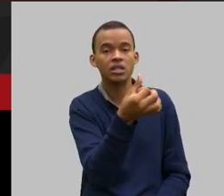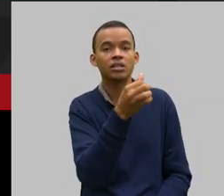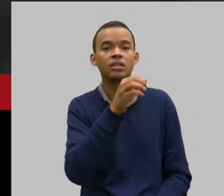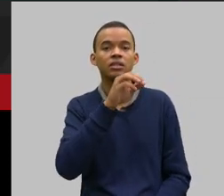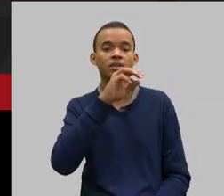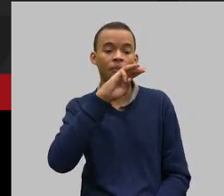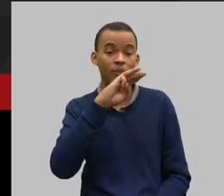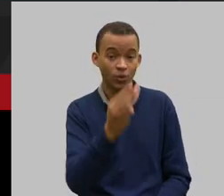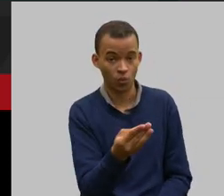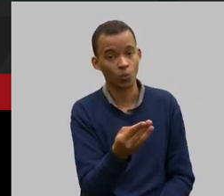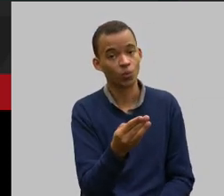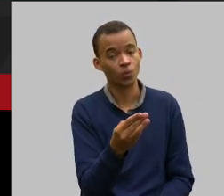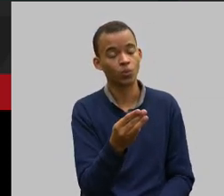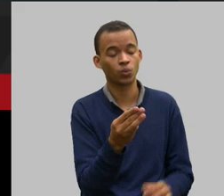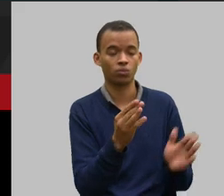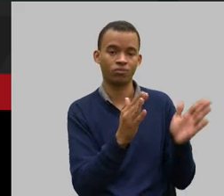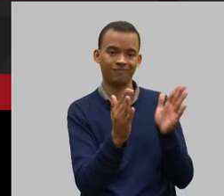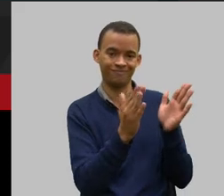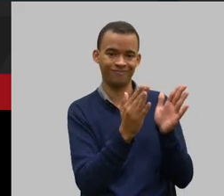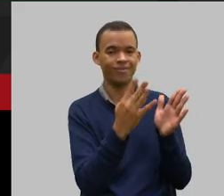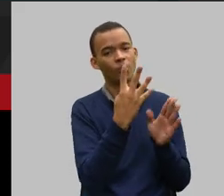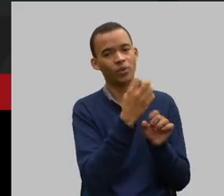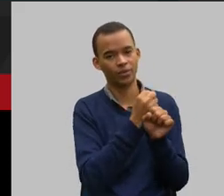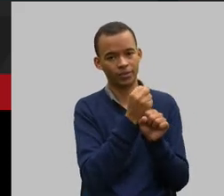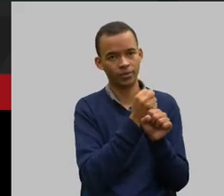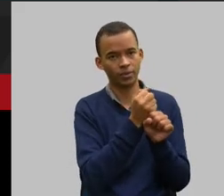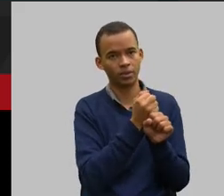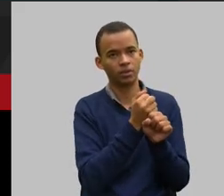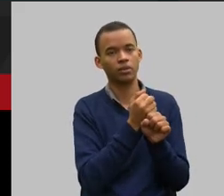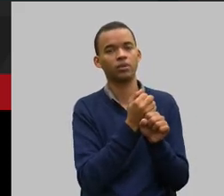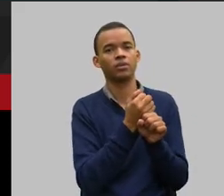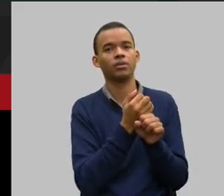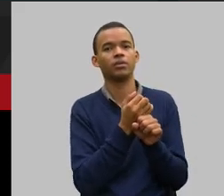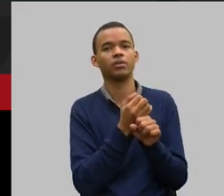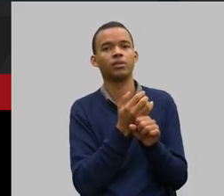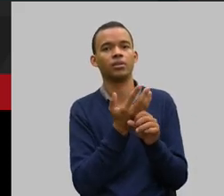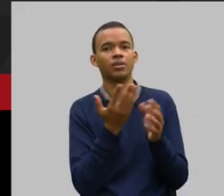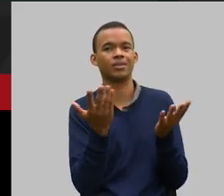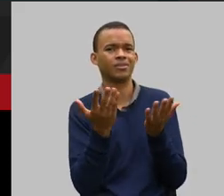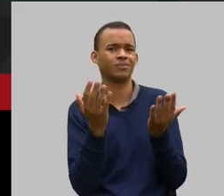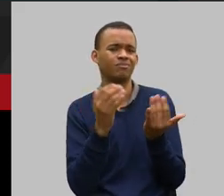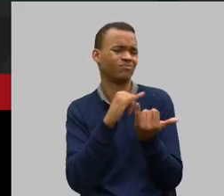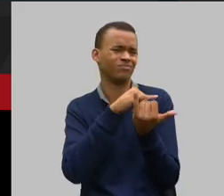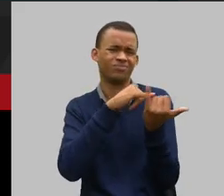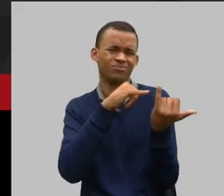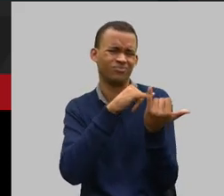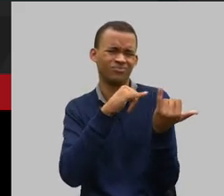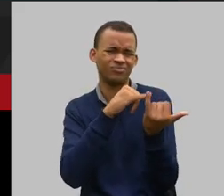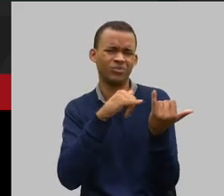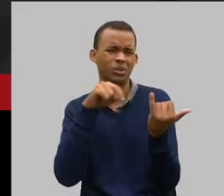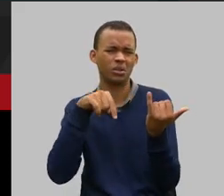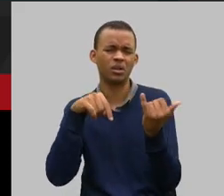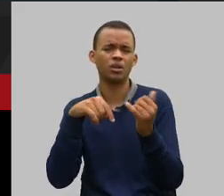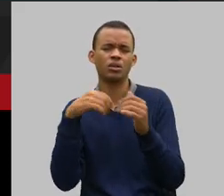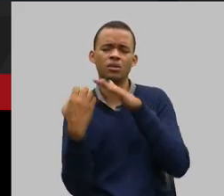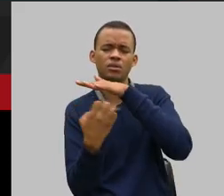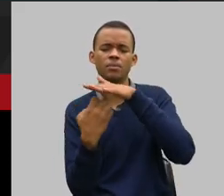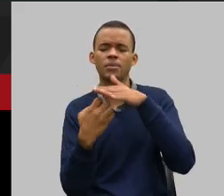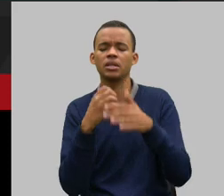anos e para termos de cooperação não é nem a metade do que aig investiu nos últimos anos em Minas Gerais